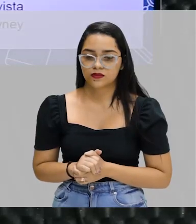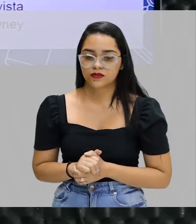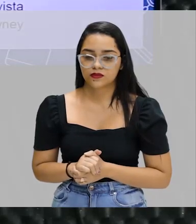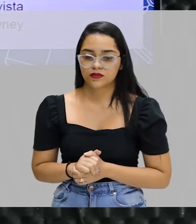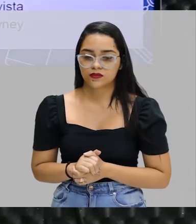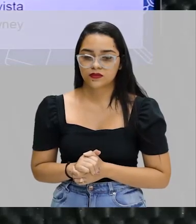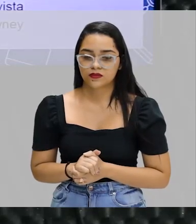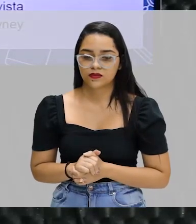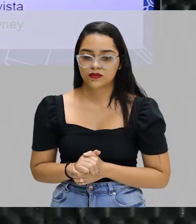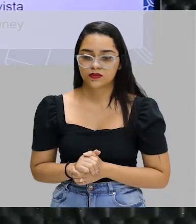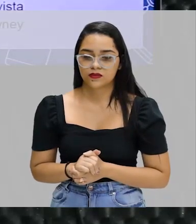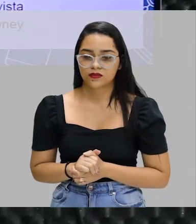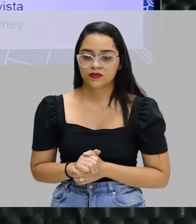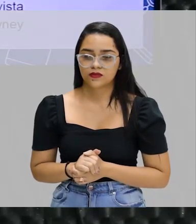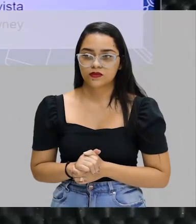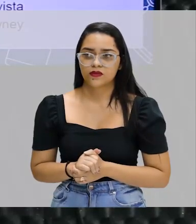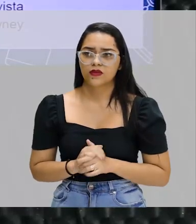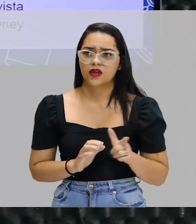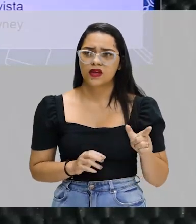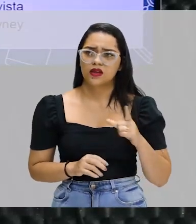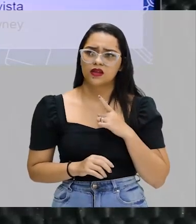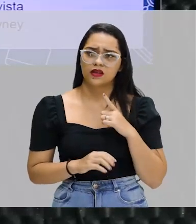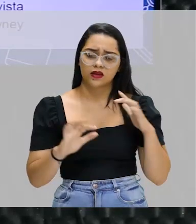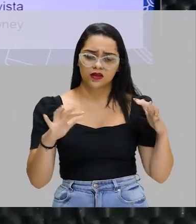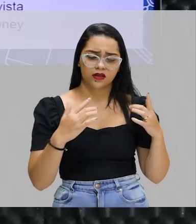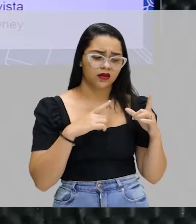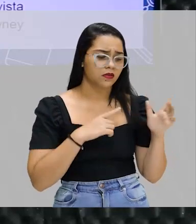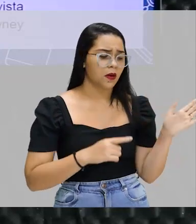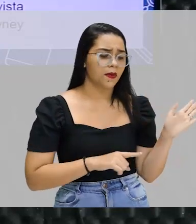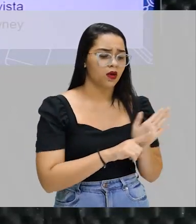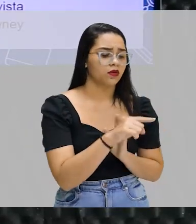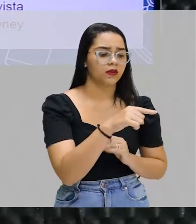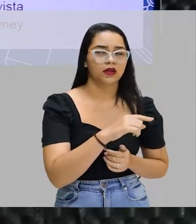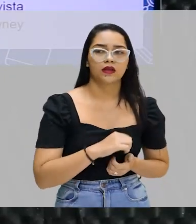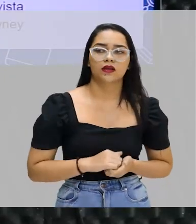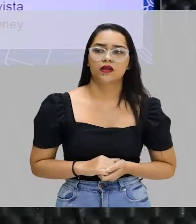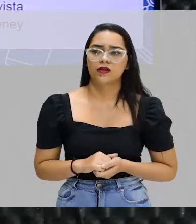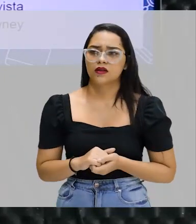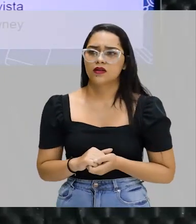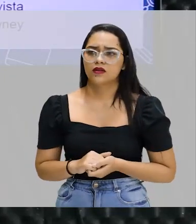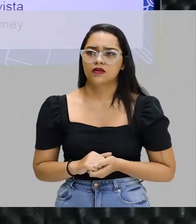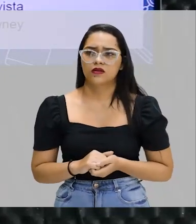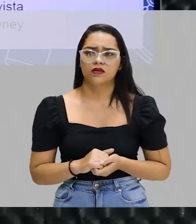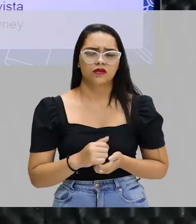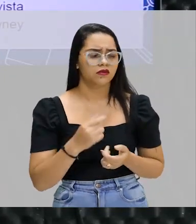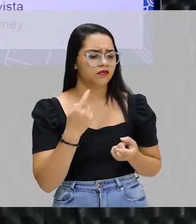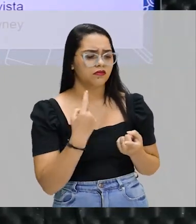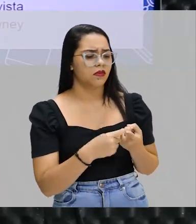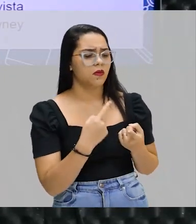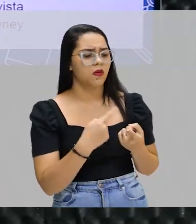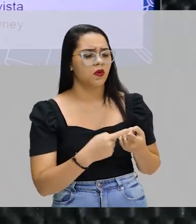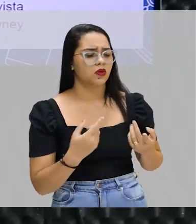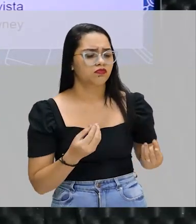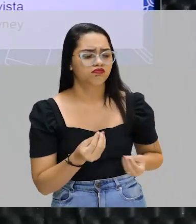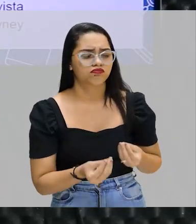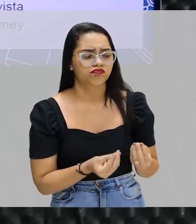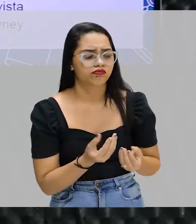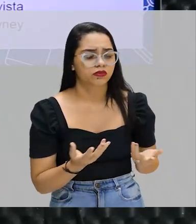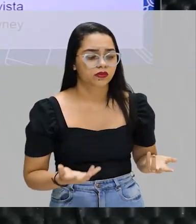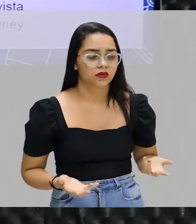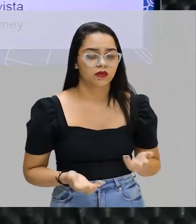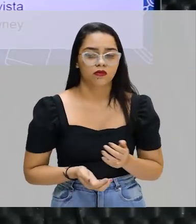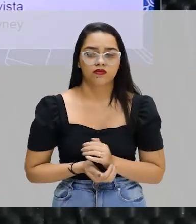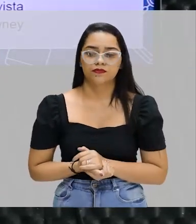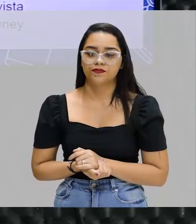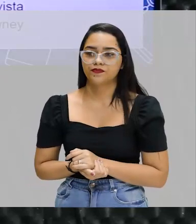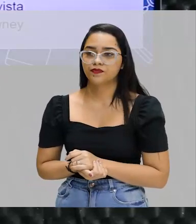the rabbit food question? Então ela chama a atenção fazendo um questionamento para ele. Por quê? Né? How come? Como assim? You